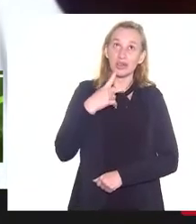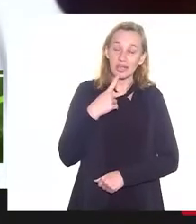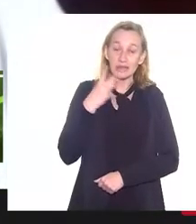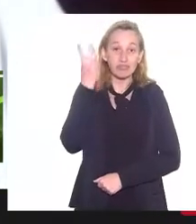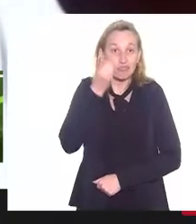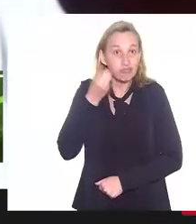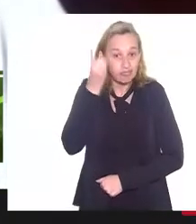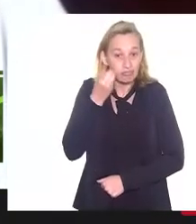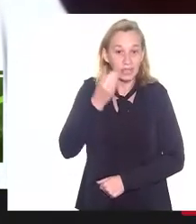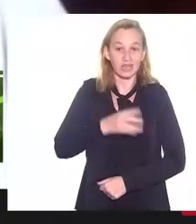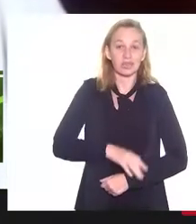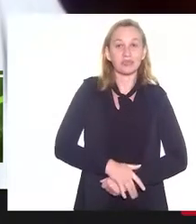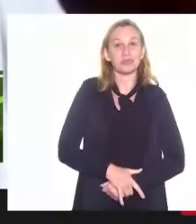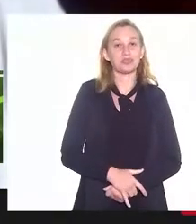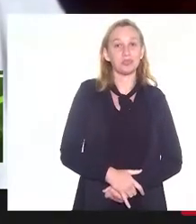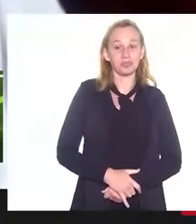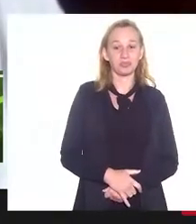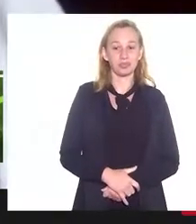que